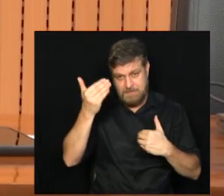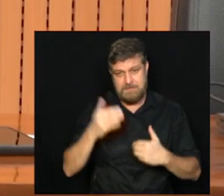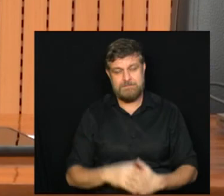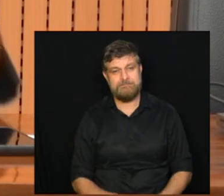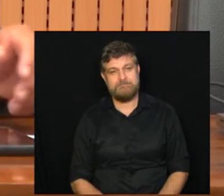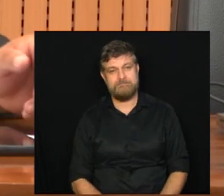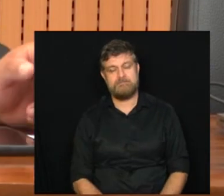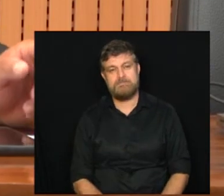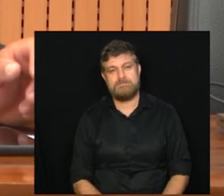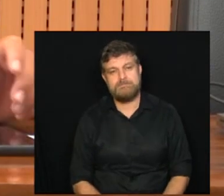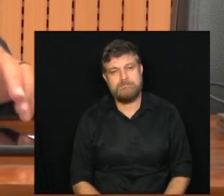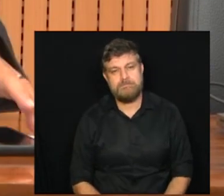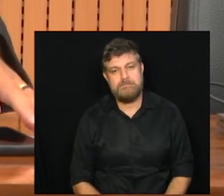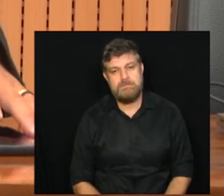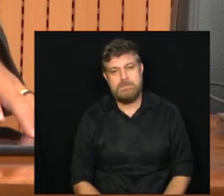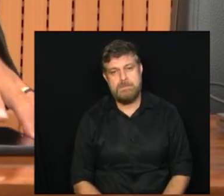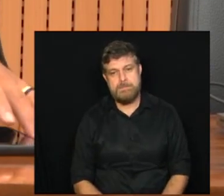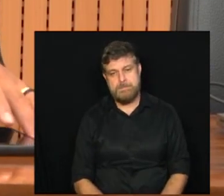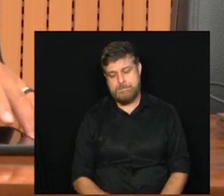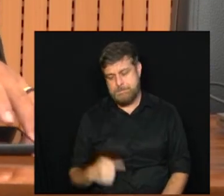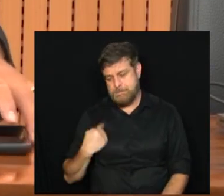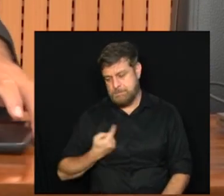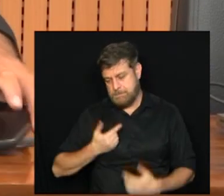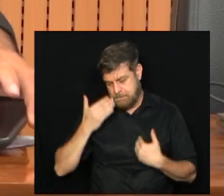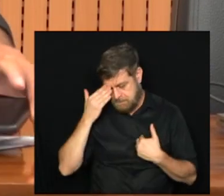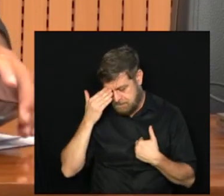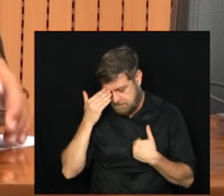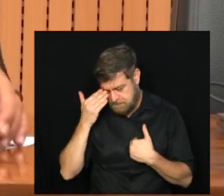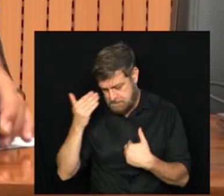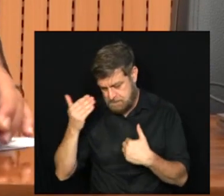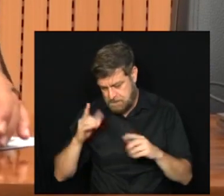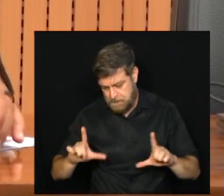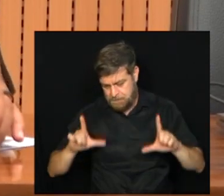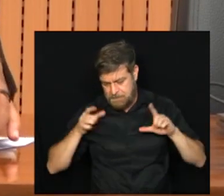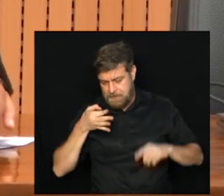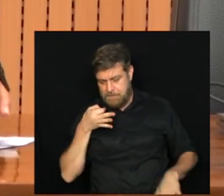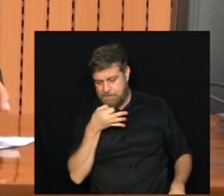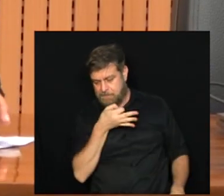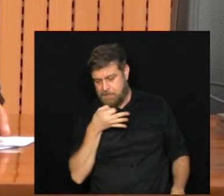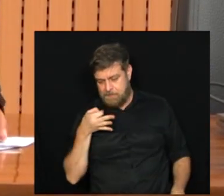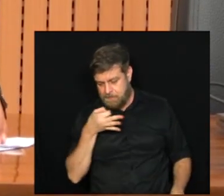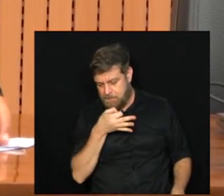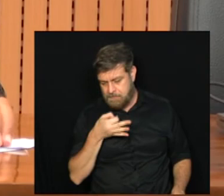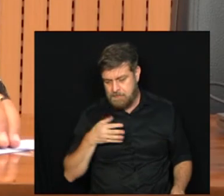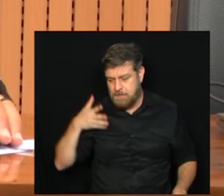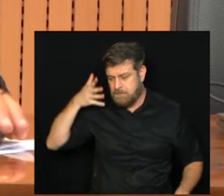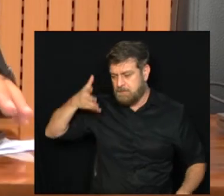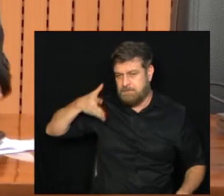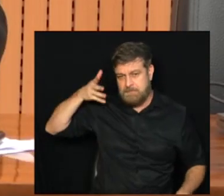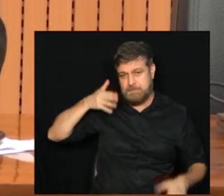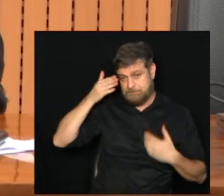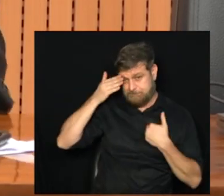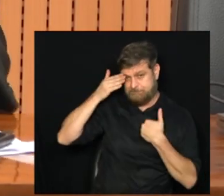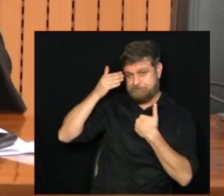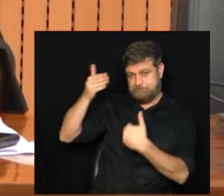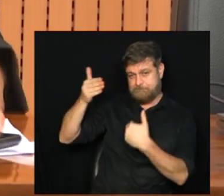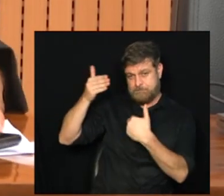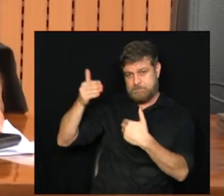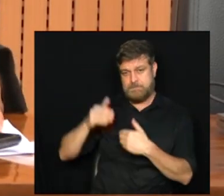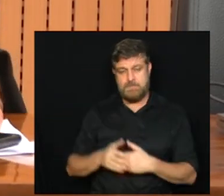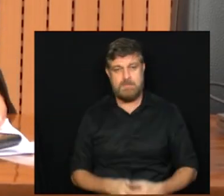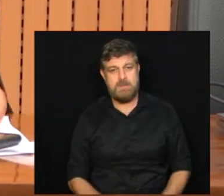Obrigado, Daniela. A gente agradece a sua participação, seus esclarecimentos, sua contribuição na comissão aqui